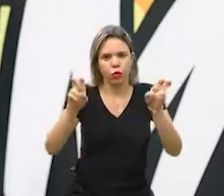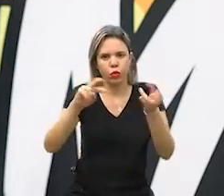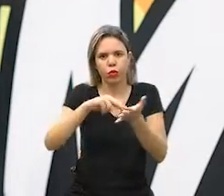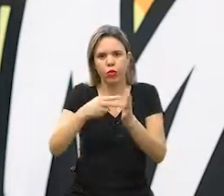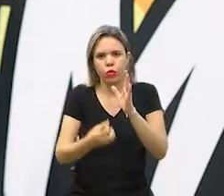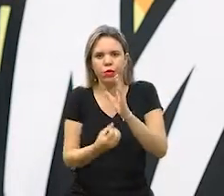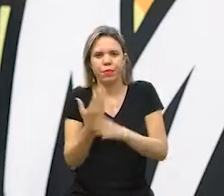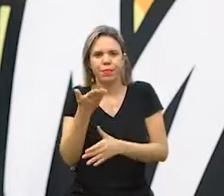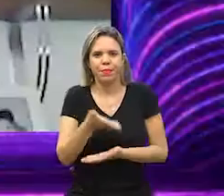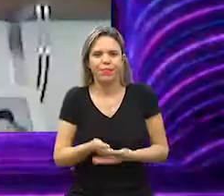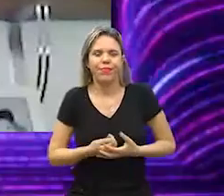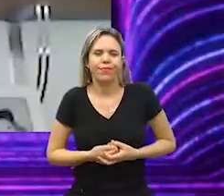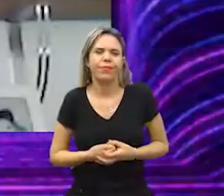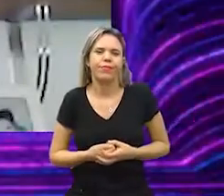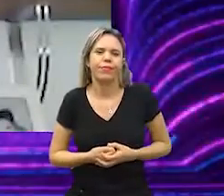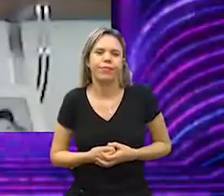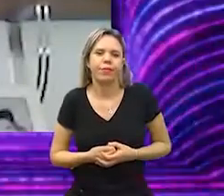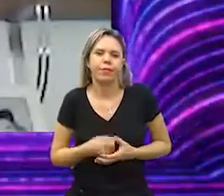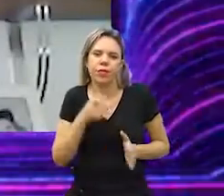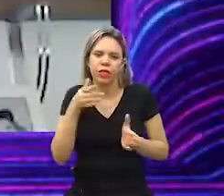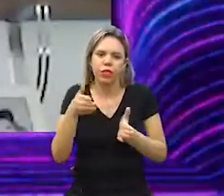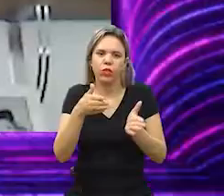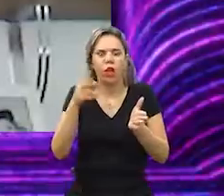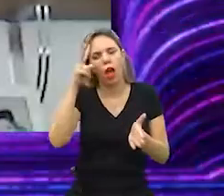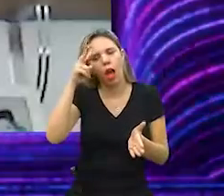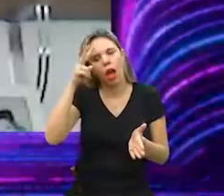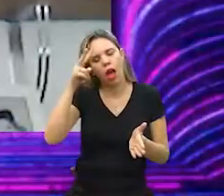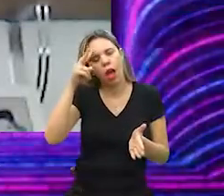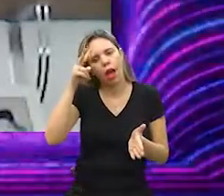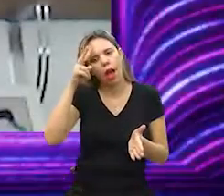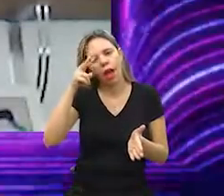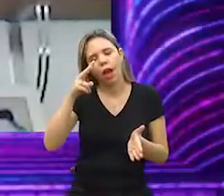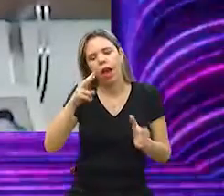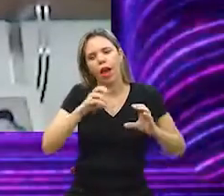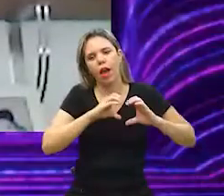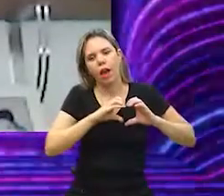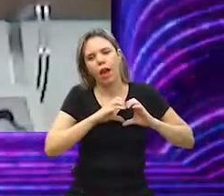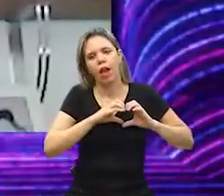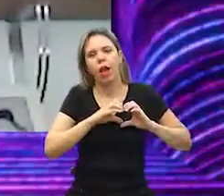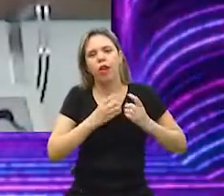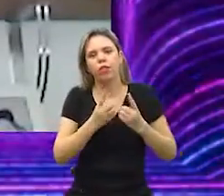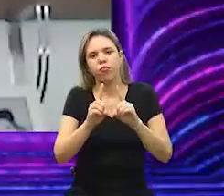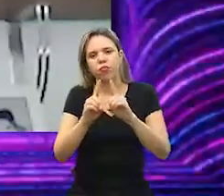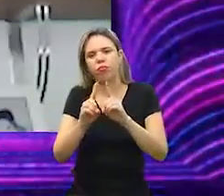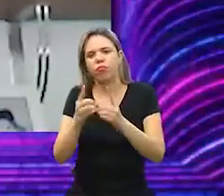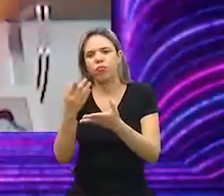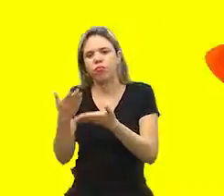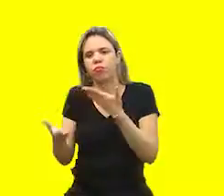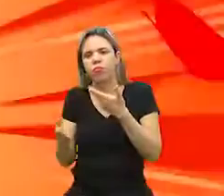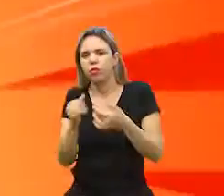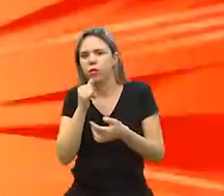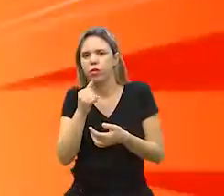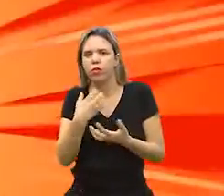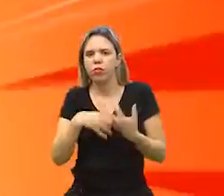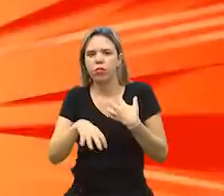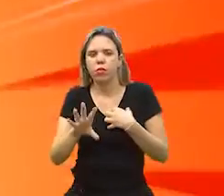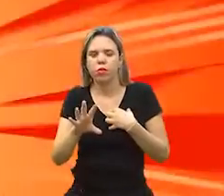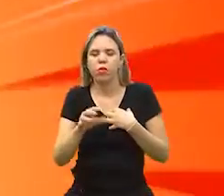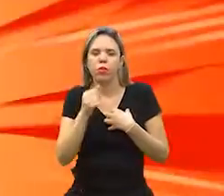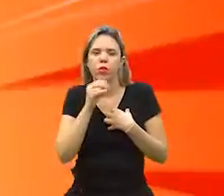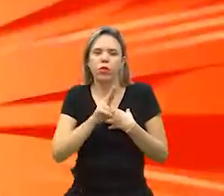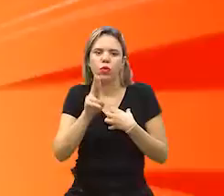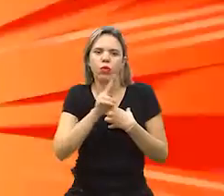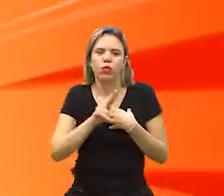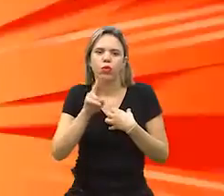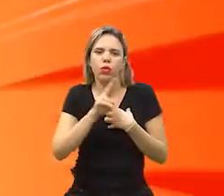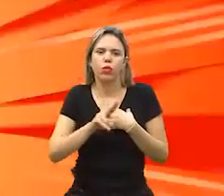Rio? No Fundo do Rio, acima de tudo, uma história de amor e de perda, né? Ela usa como pano de